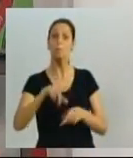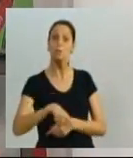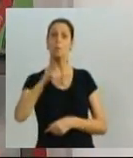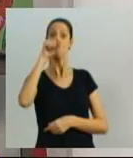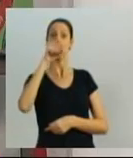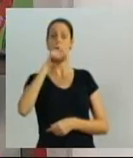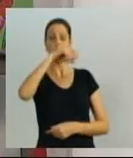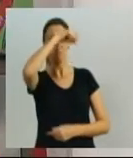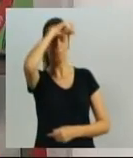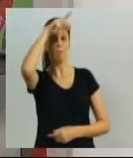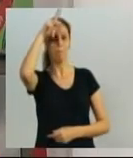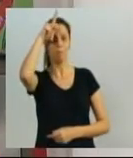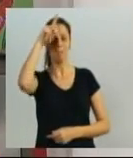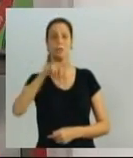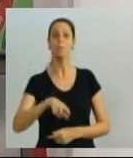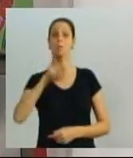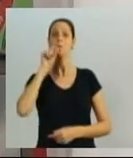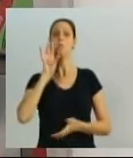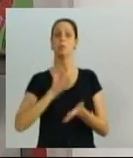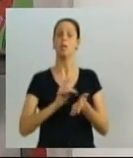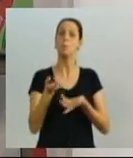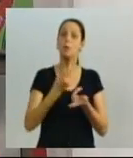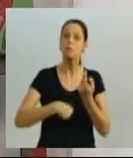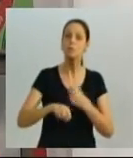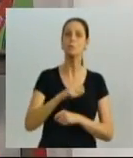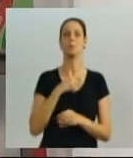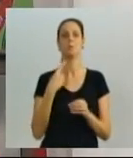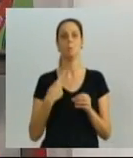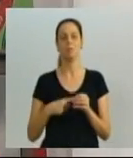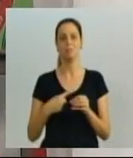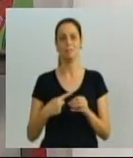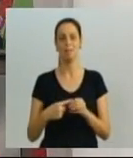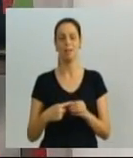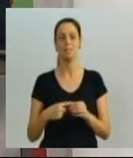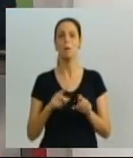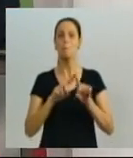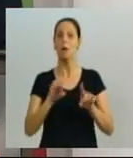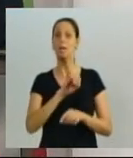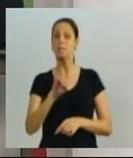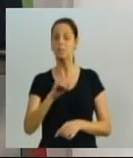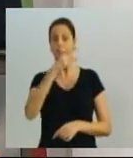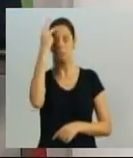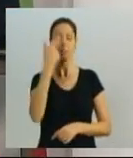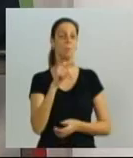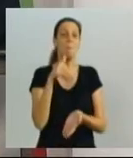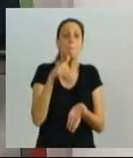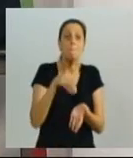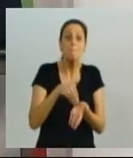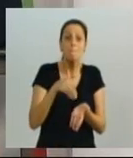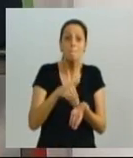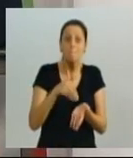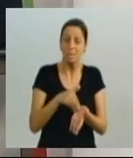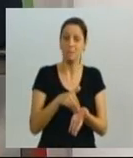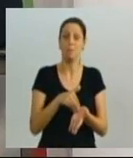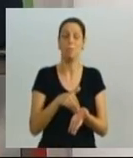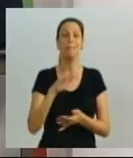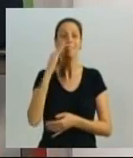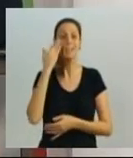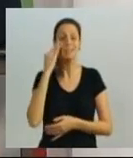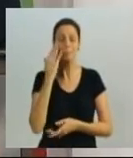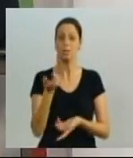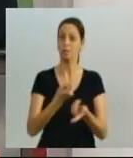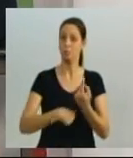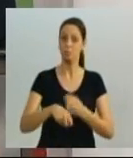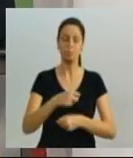um nome, ele escolhe um administrador para a cidade. E se essa pessoa não tiver o mínimo de senso de administração,